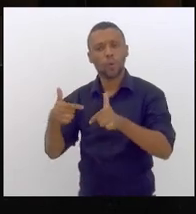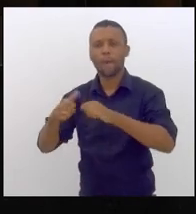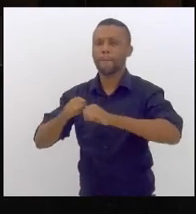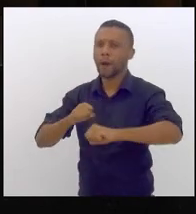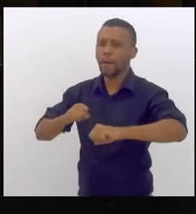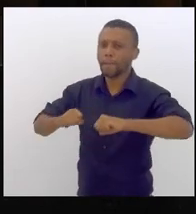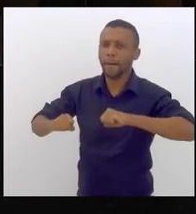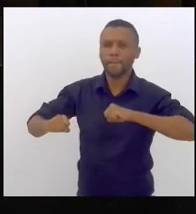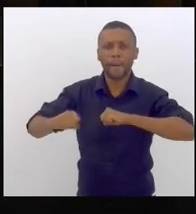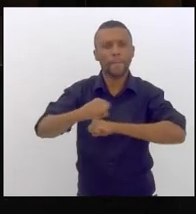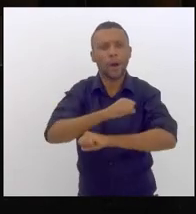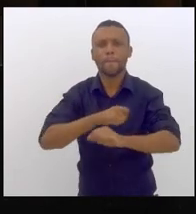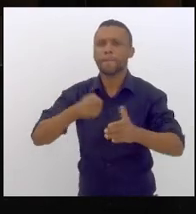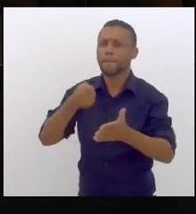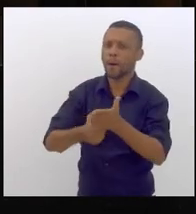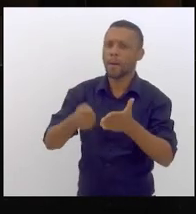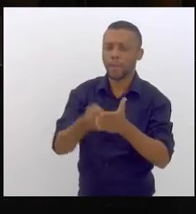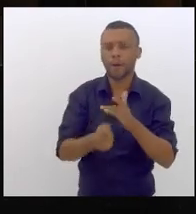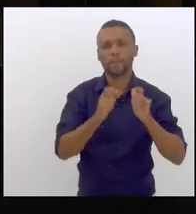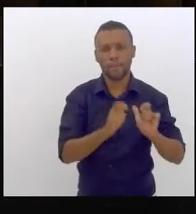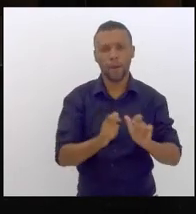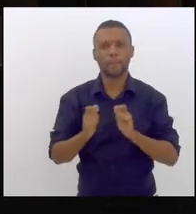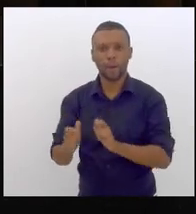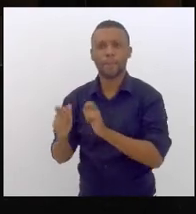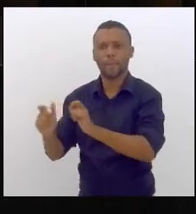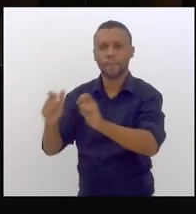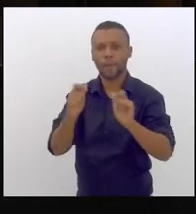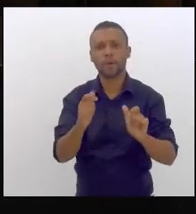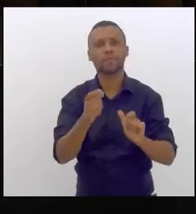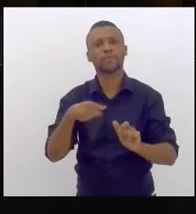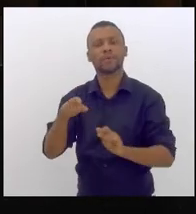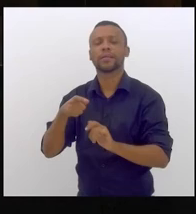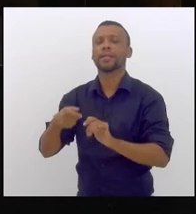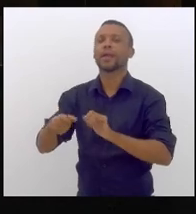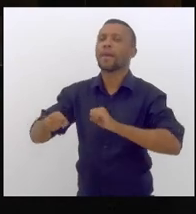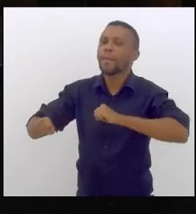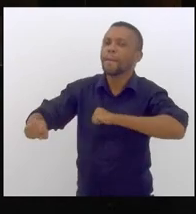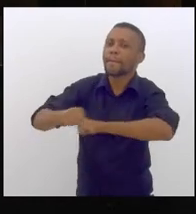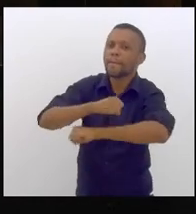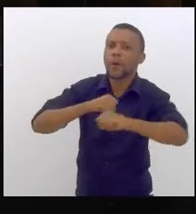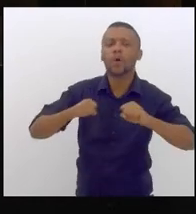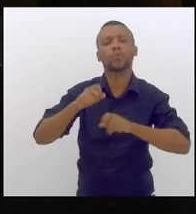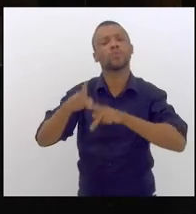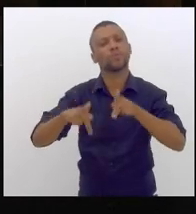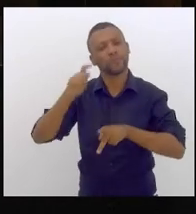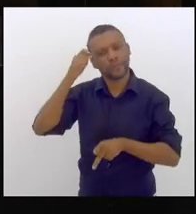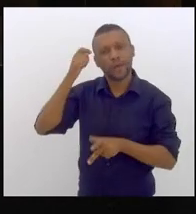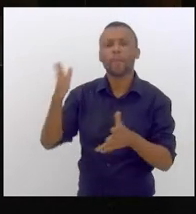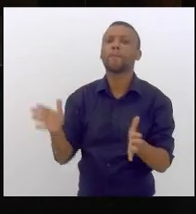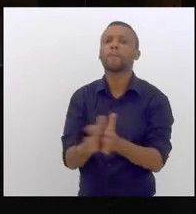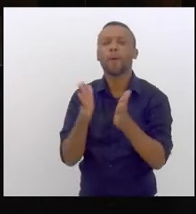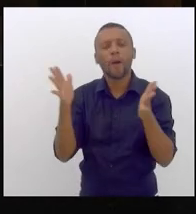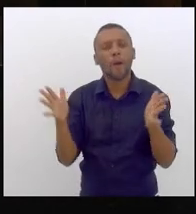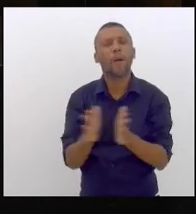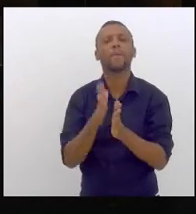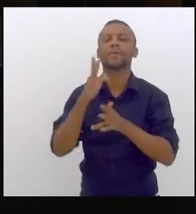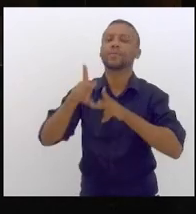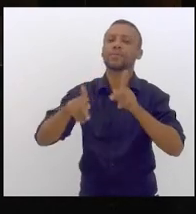luta, seja dentro desses espaços institucionais, seja na luta do povo negro, do povo pobre, da